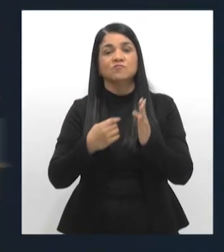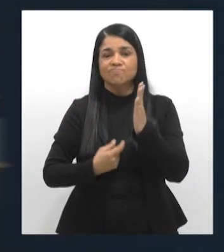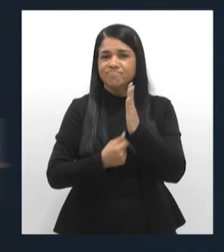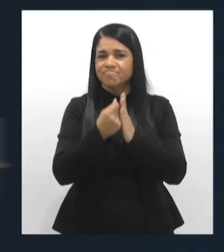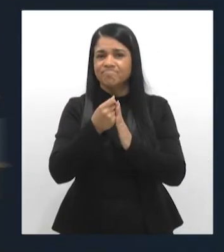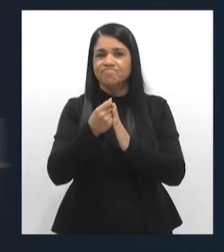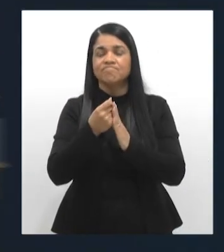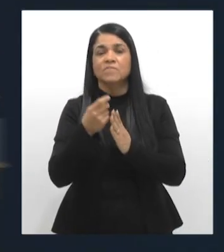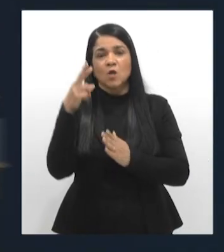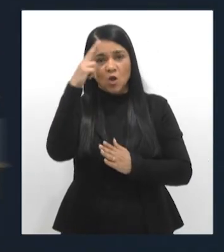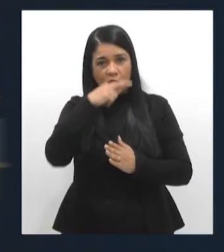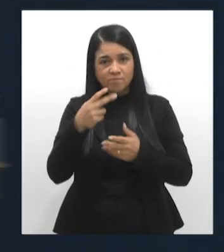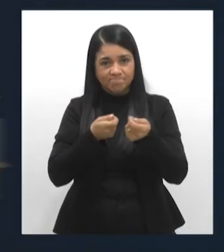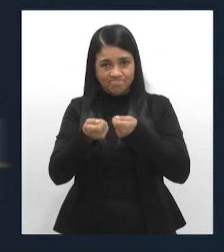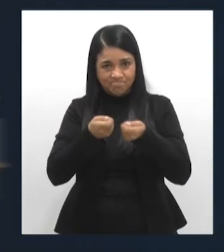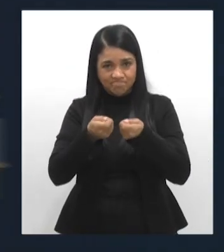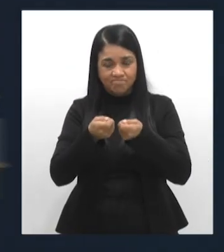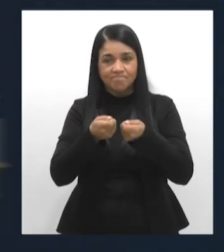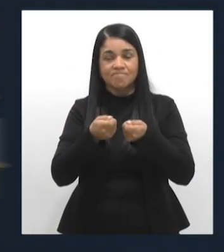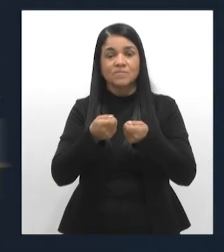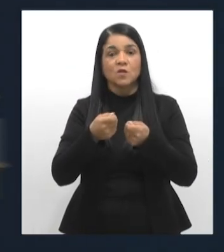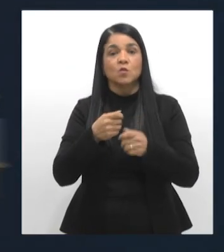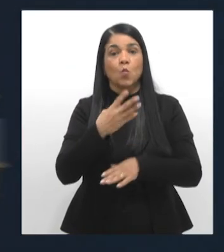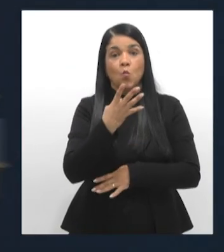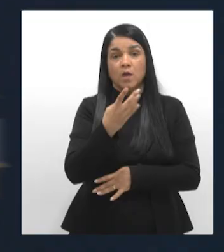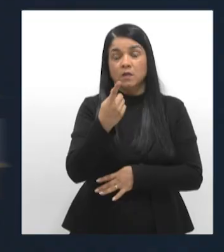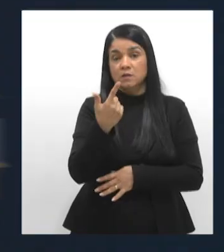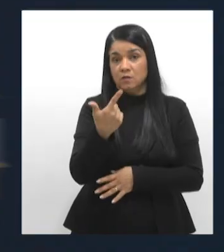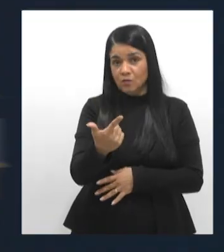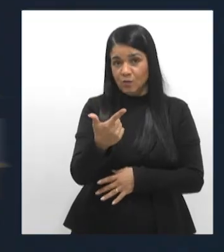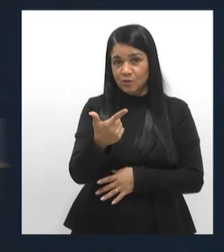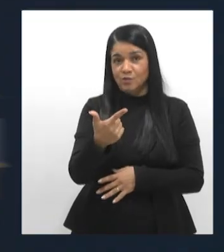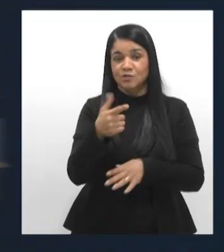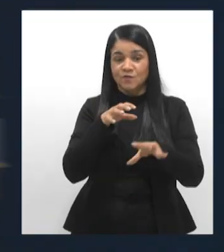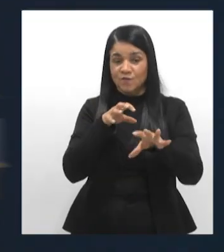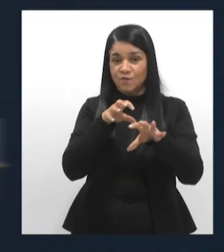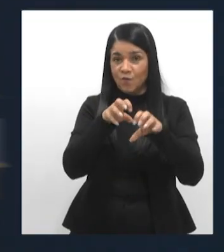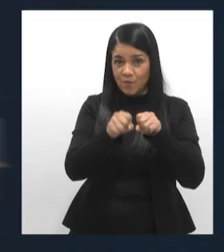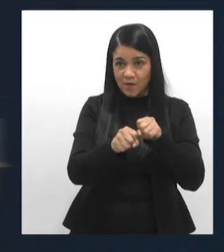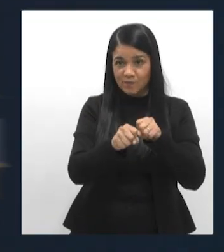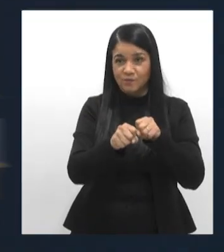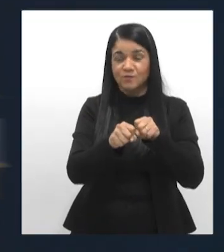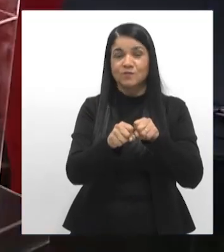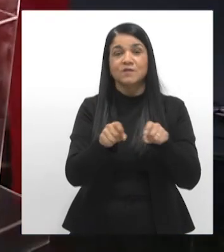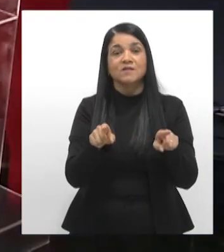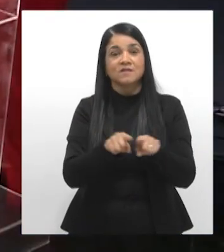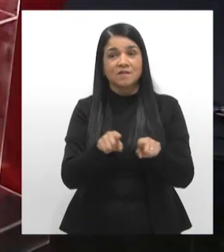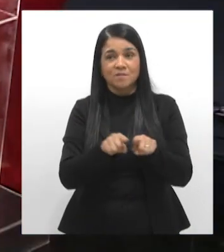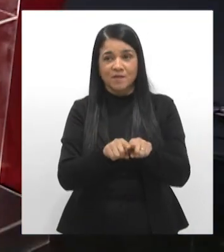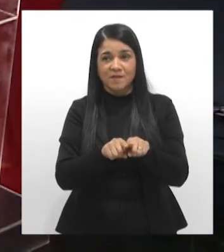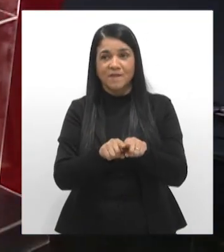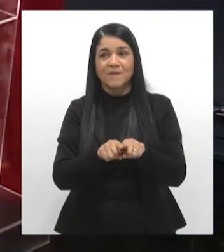com 42 concluintes. Também fui professor...